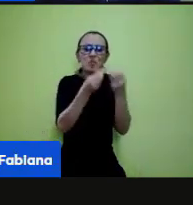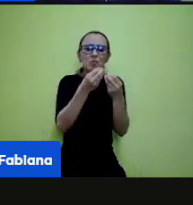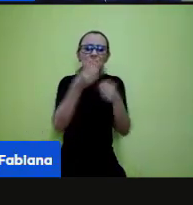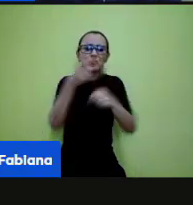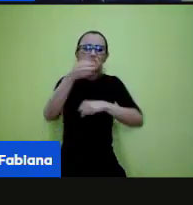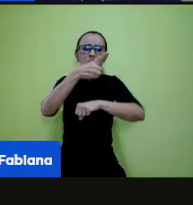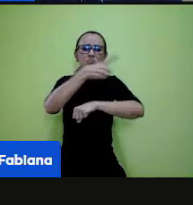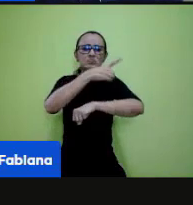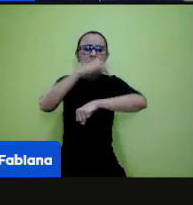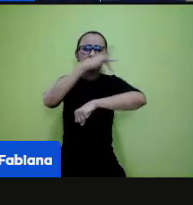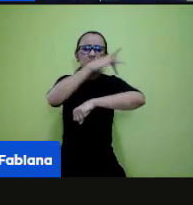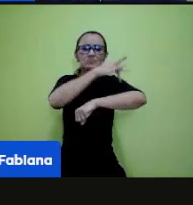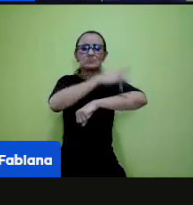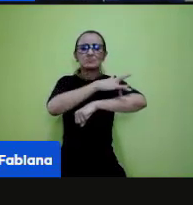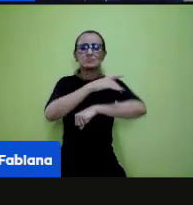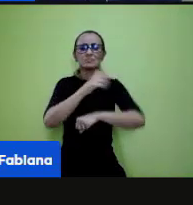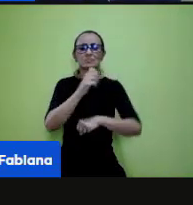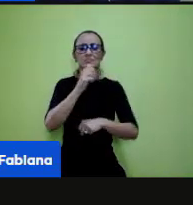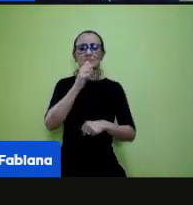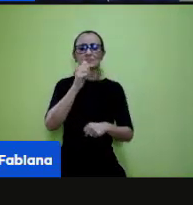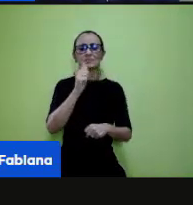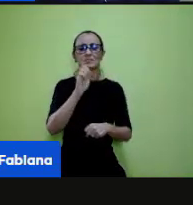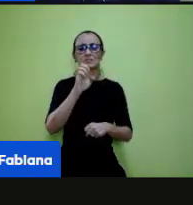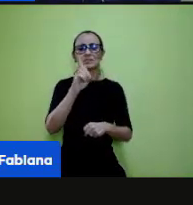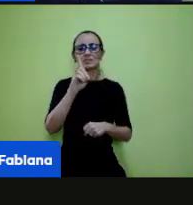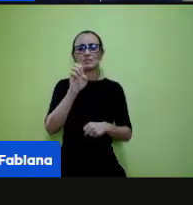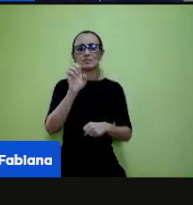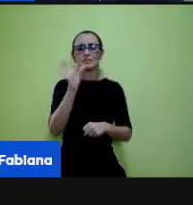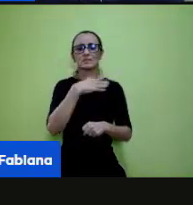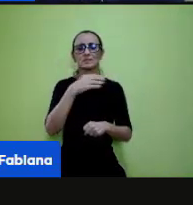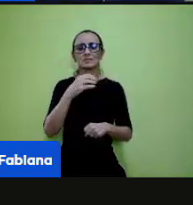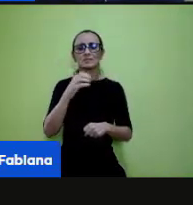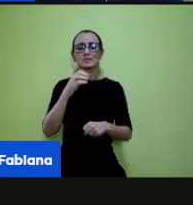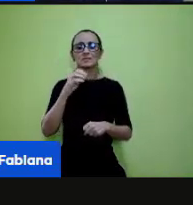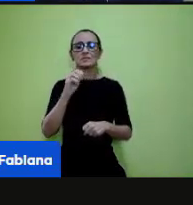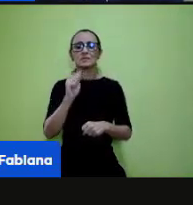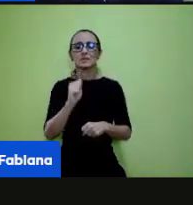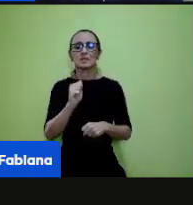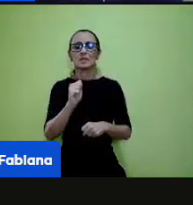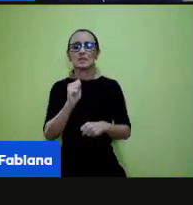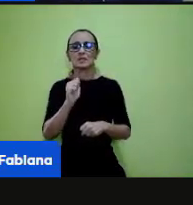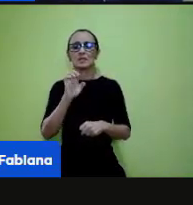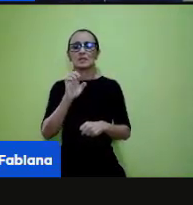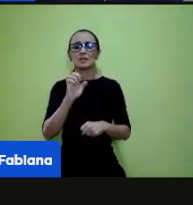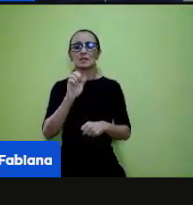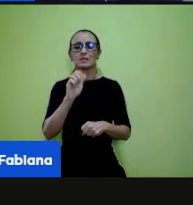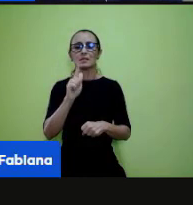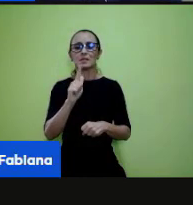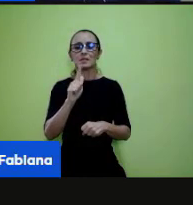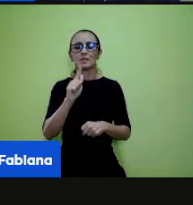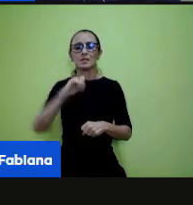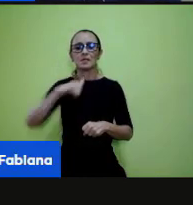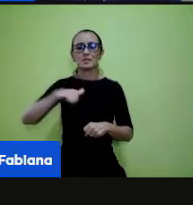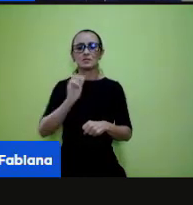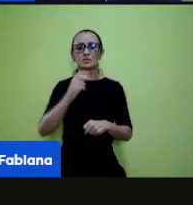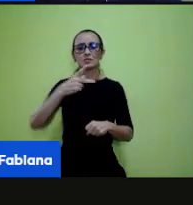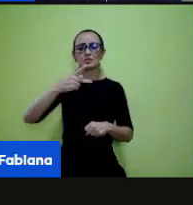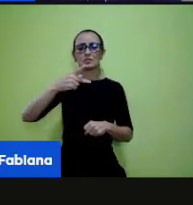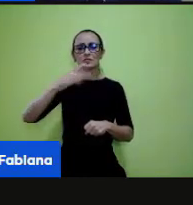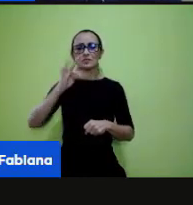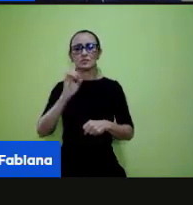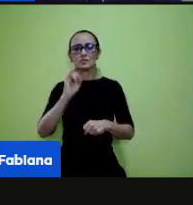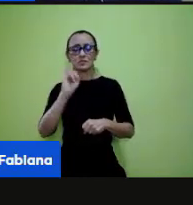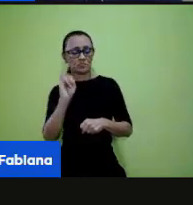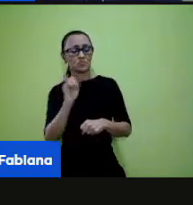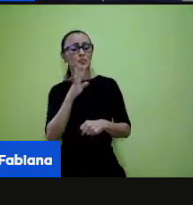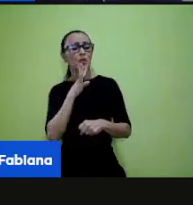É o Aedes aegypti, tá? A tradução desse nome, acho que já é conhecidíssimo, o Aedes aegypti, tem na nossa